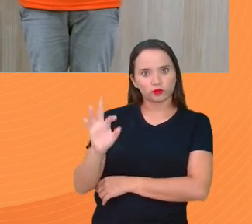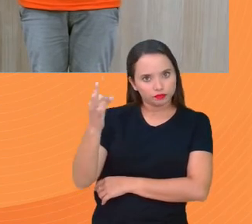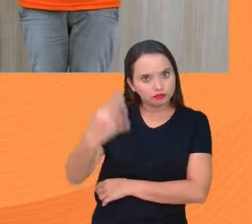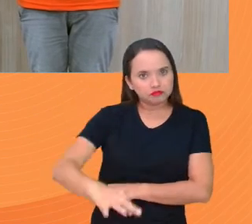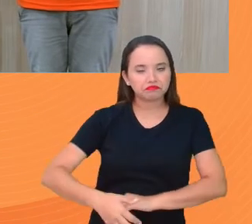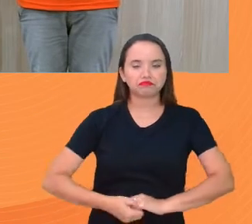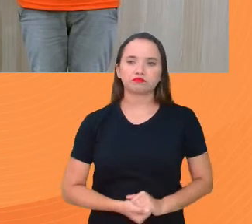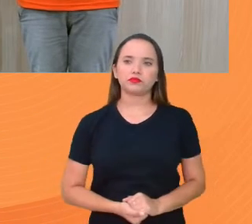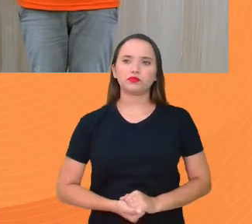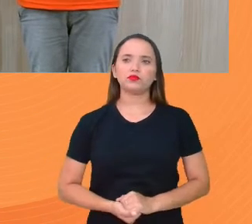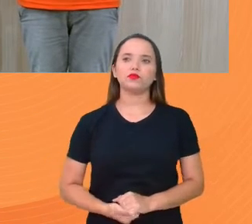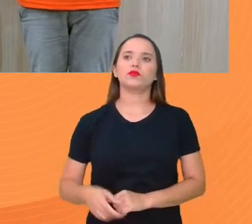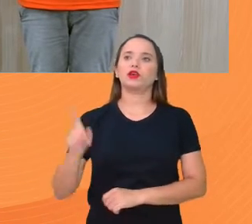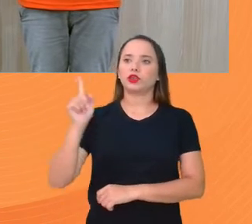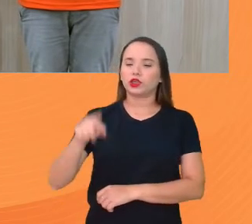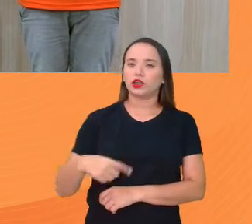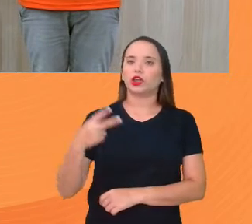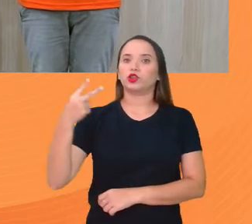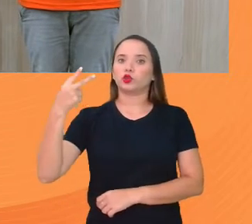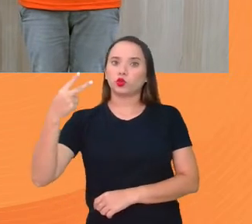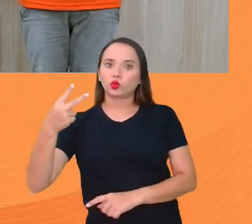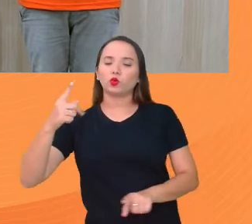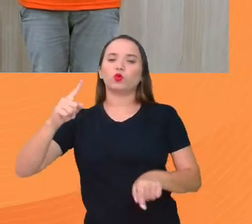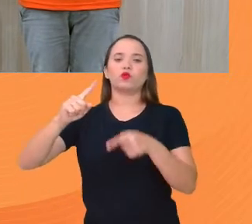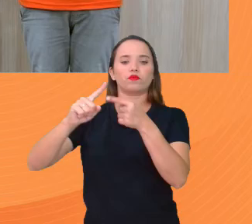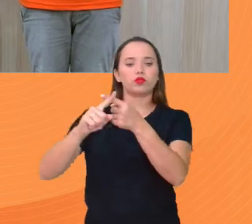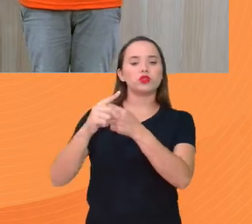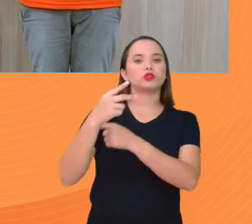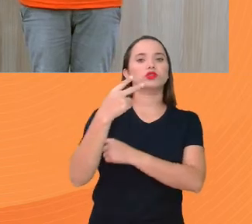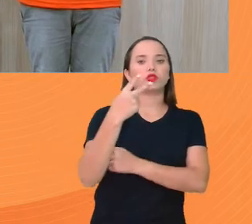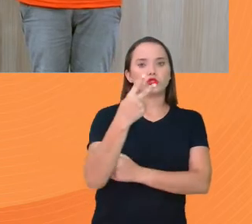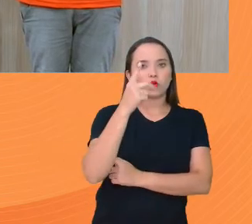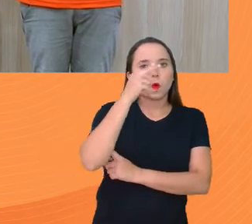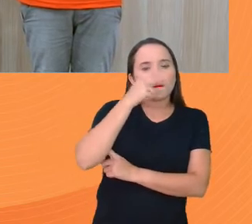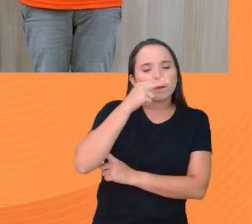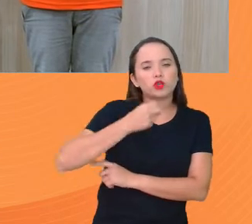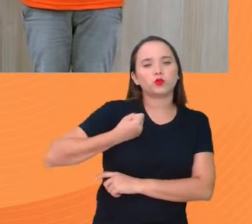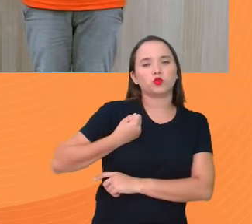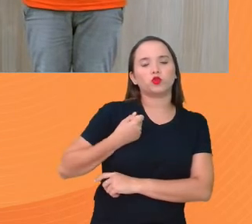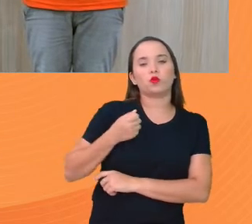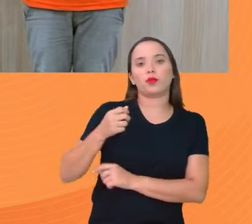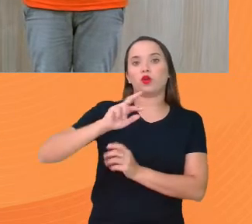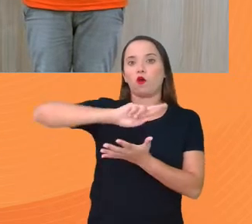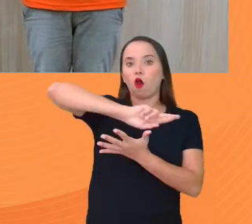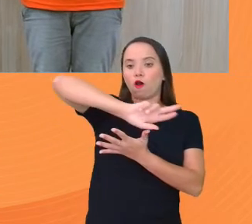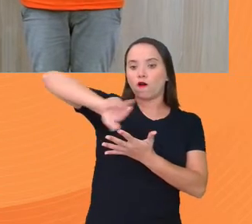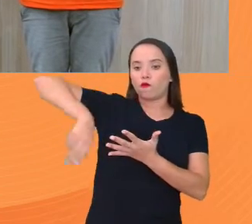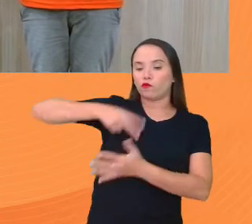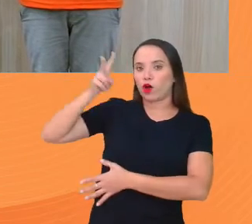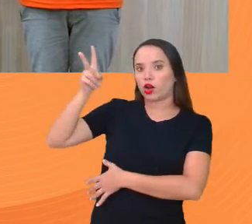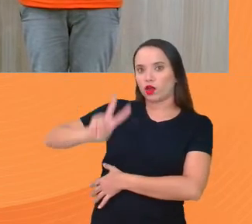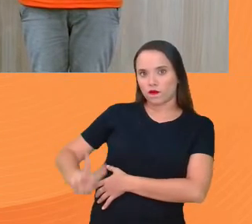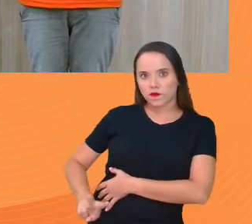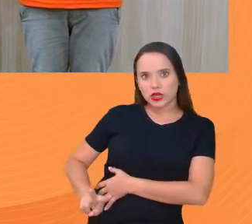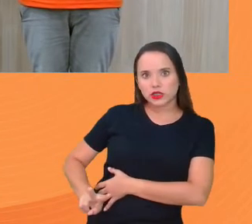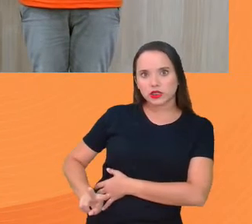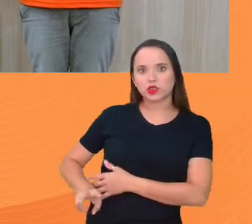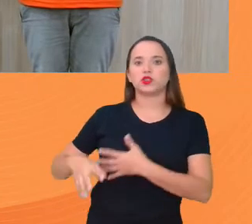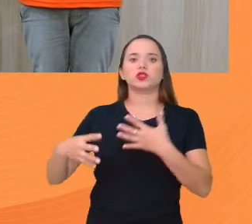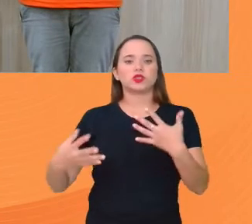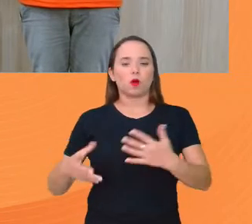Lembra como é o termo que a gente usa? 2 multiplicado por ele mesmo várias vezes. Nesse caso aí, eu estou fazendo